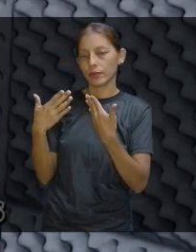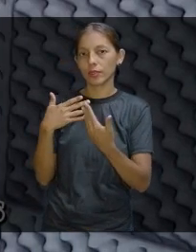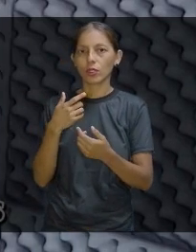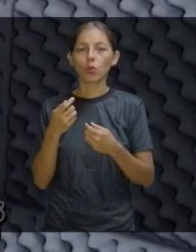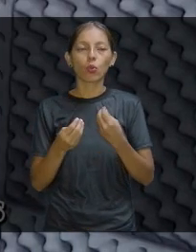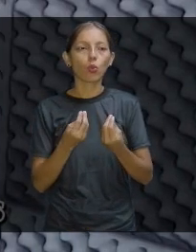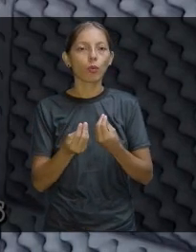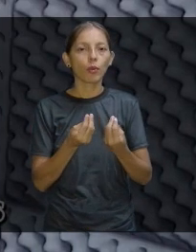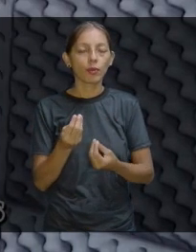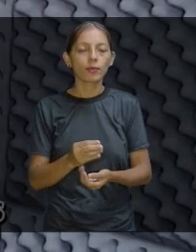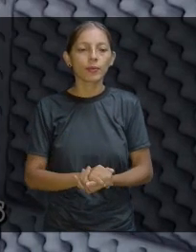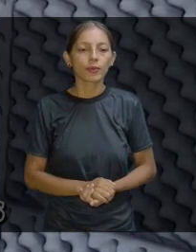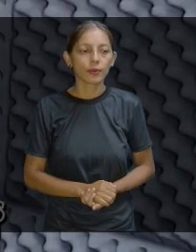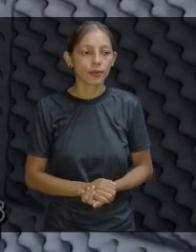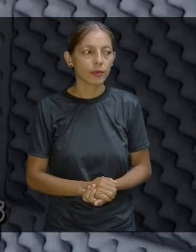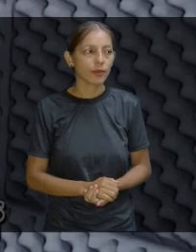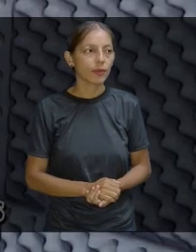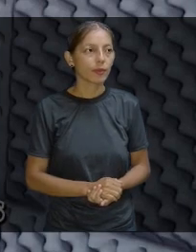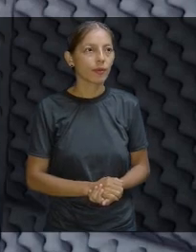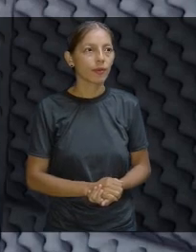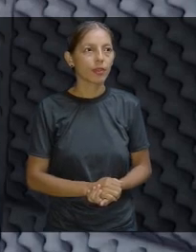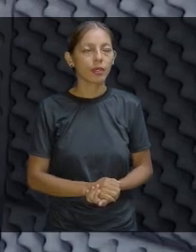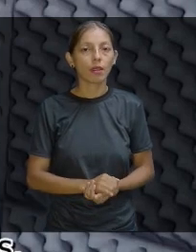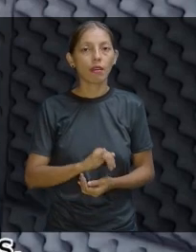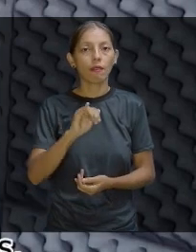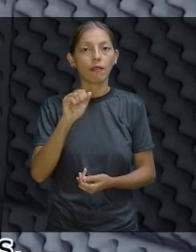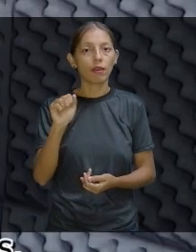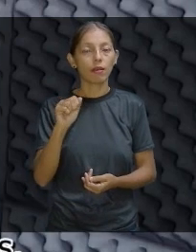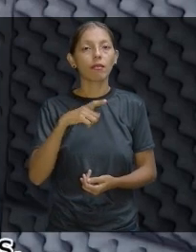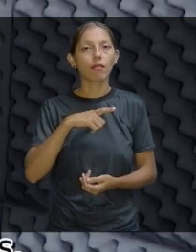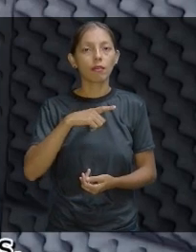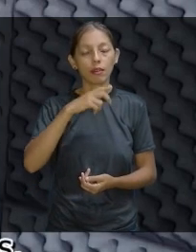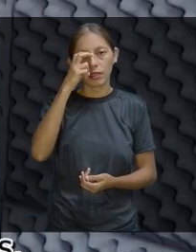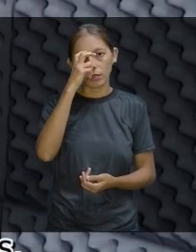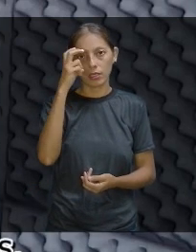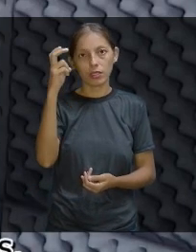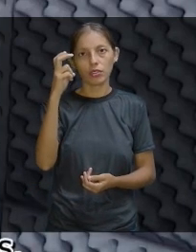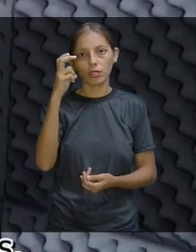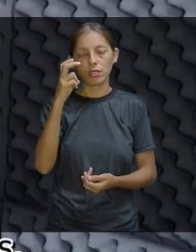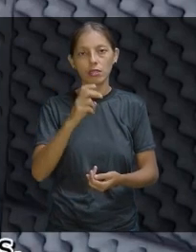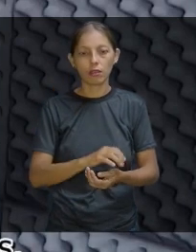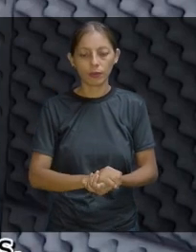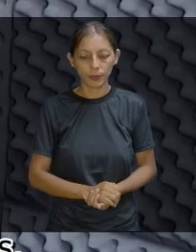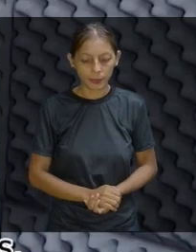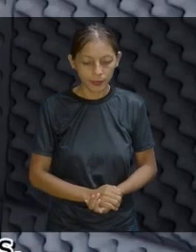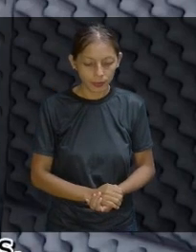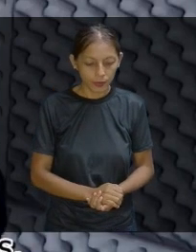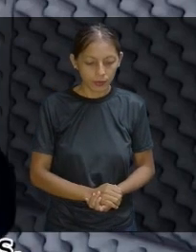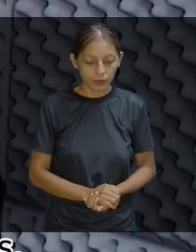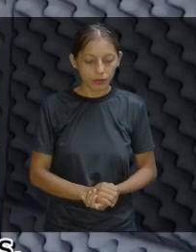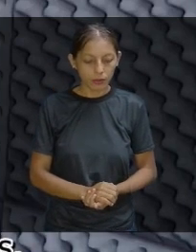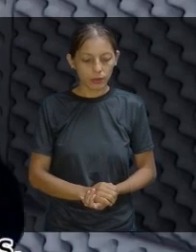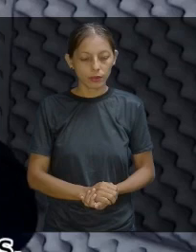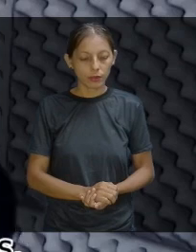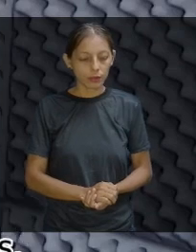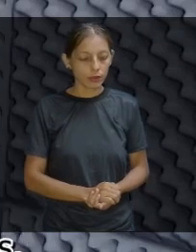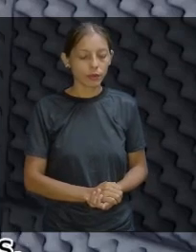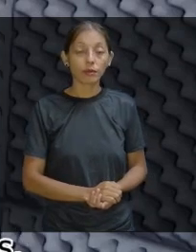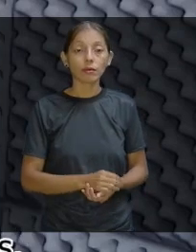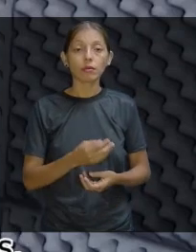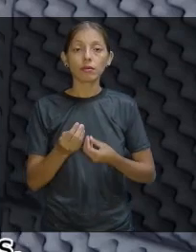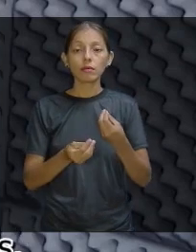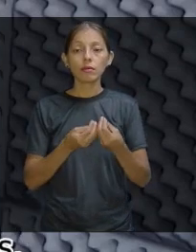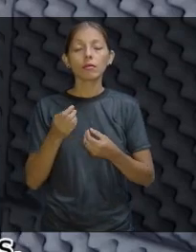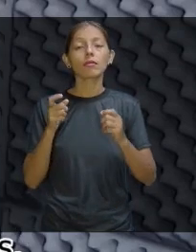inteligência digital, a inteligência artificial. Essa inteligência artificial, ela pode nos ajudar a dinamizar o